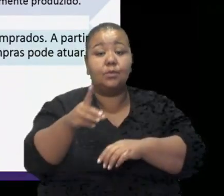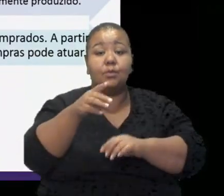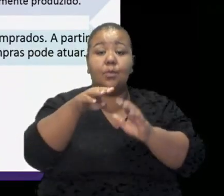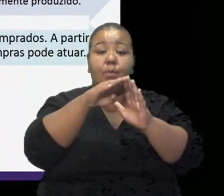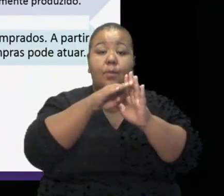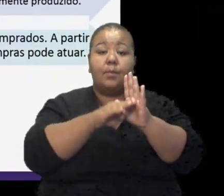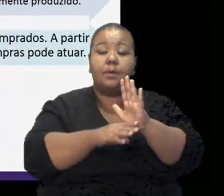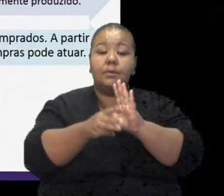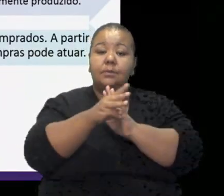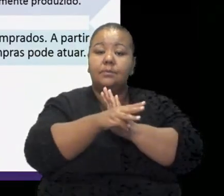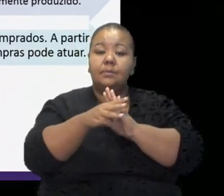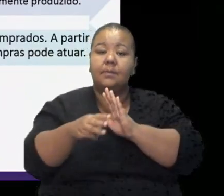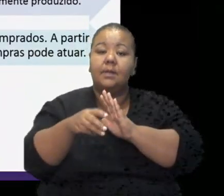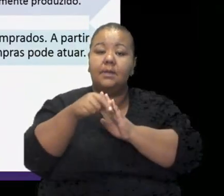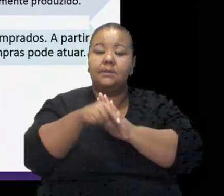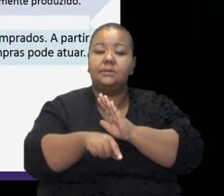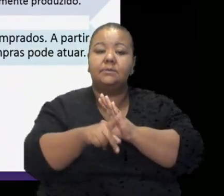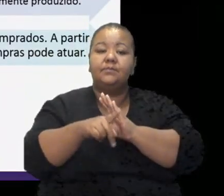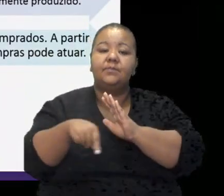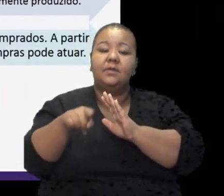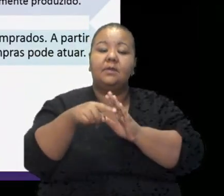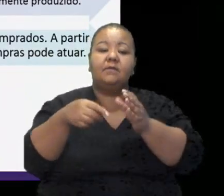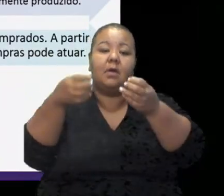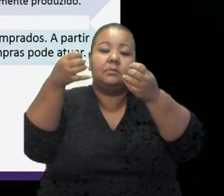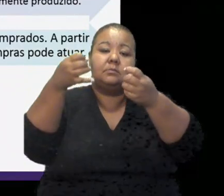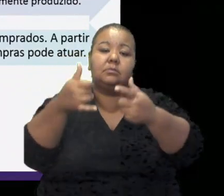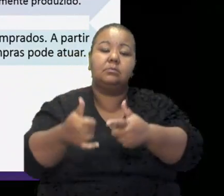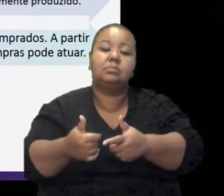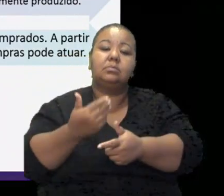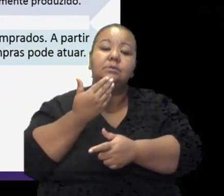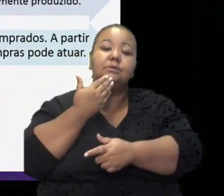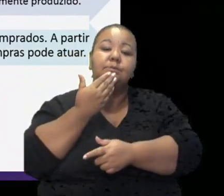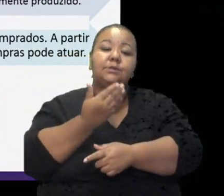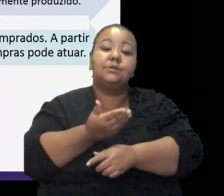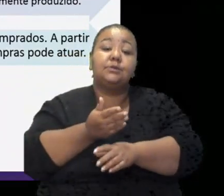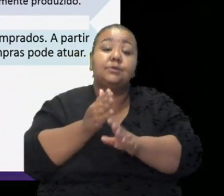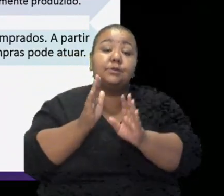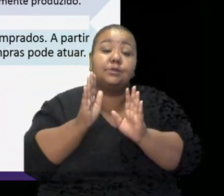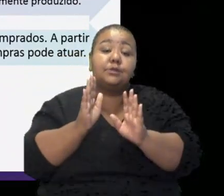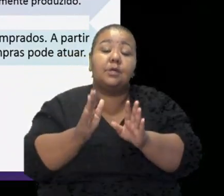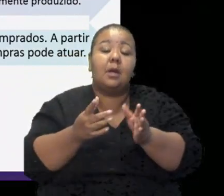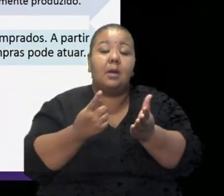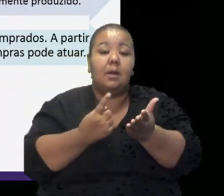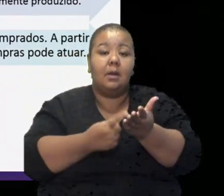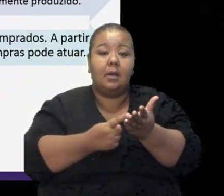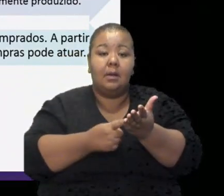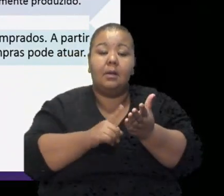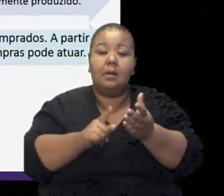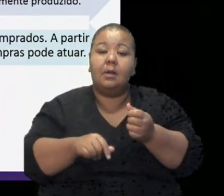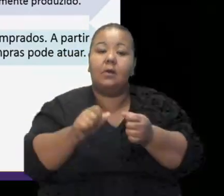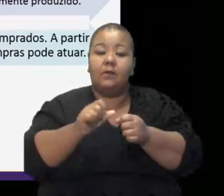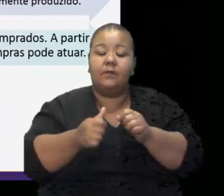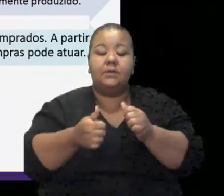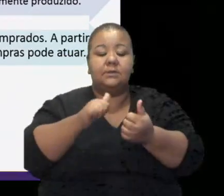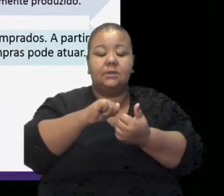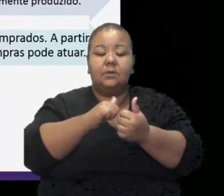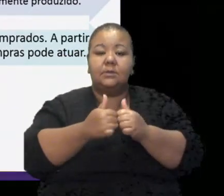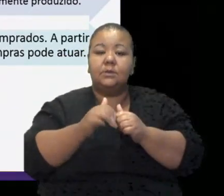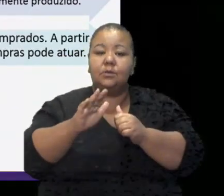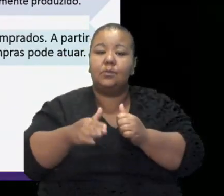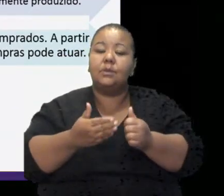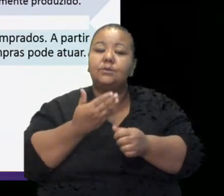retratar a demanda que vai ser atendida, né, já depurada dos fatores externos, quer dizer, eu fiz uma boa adequação da minha